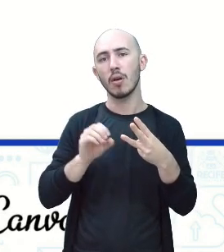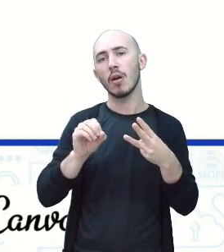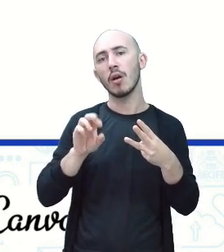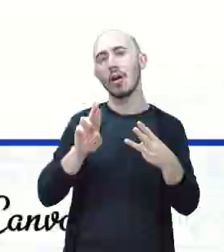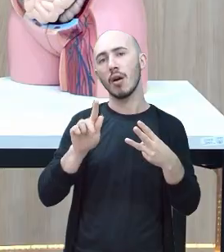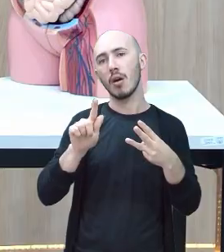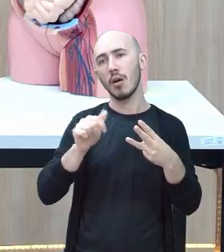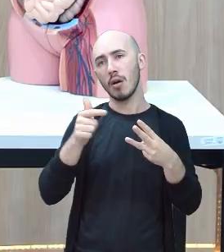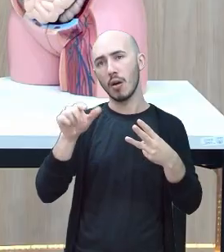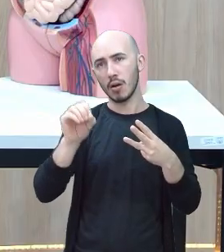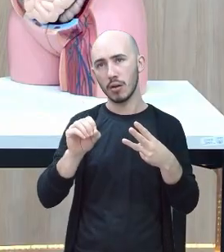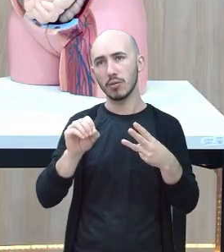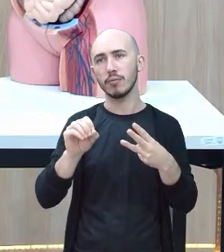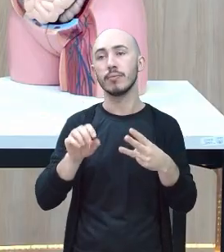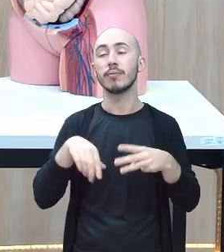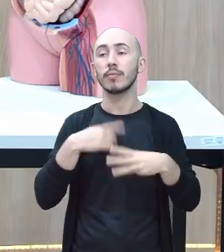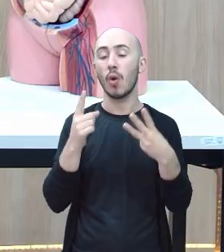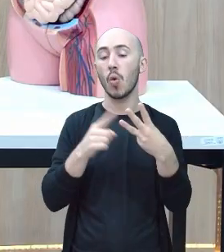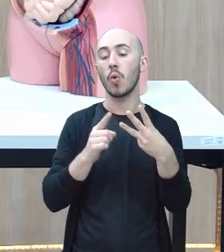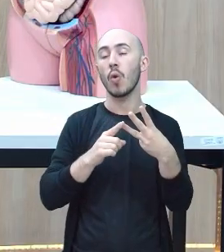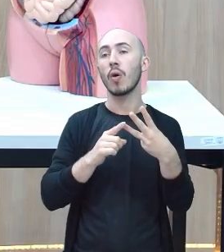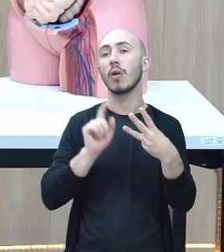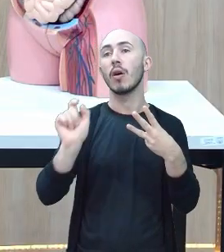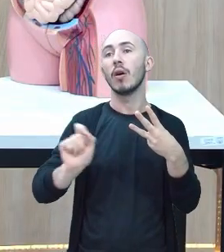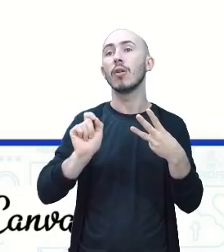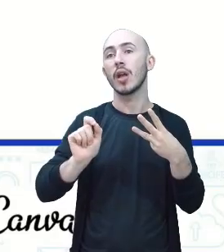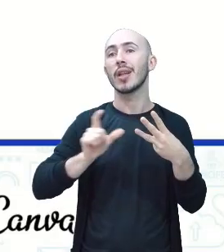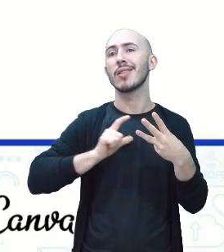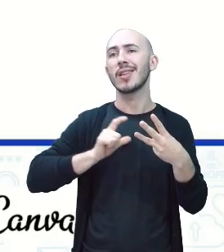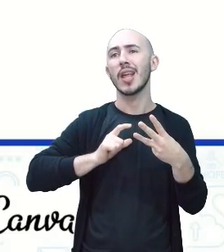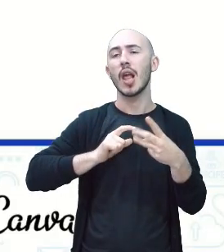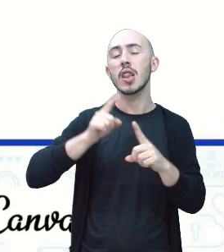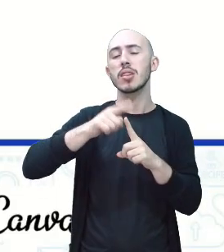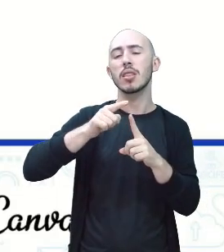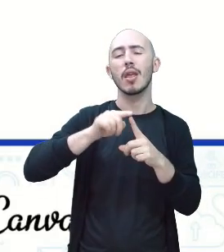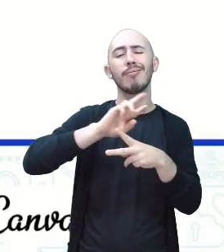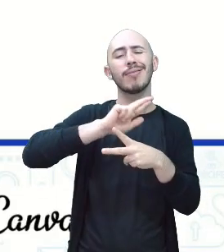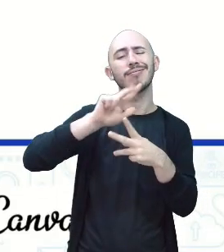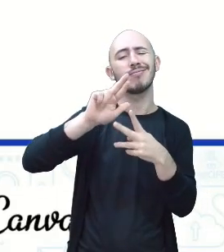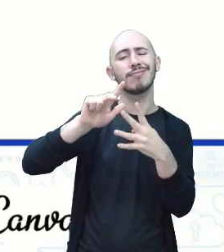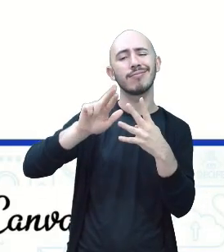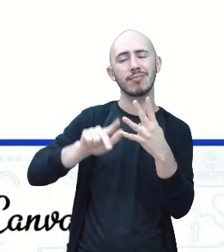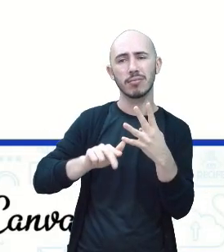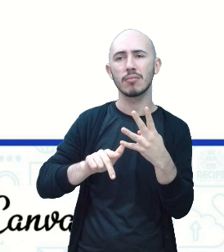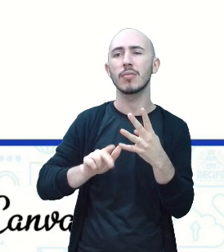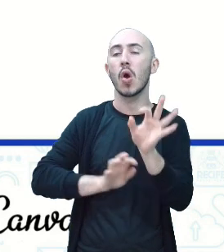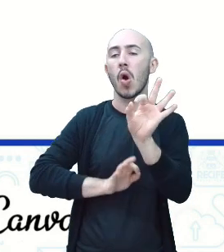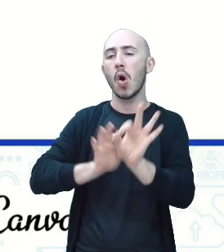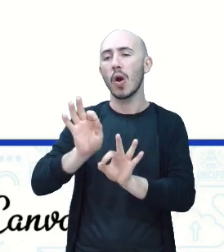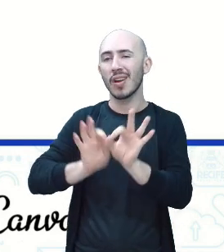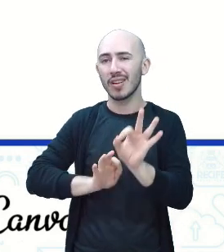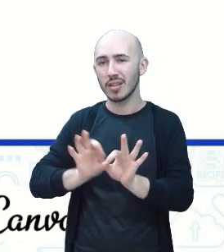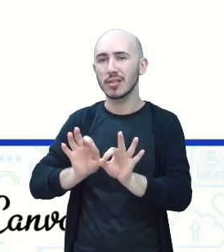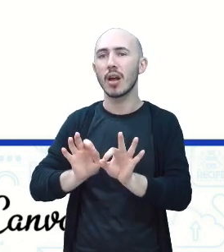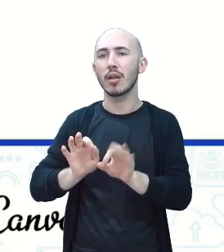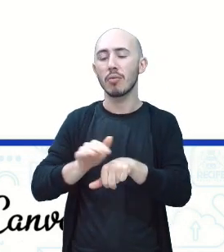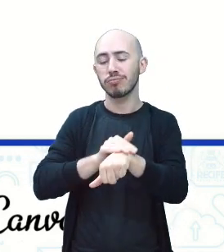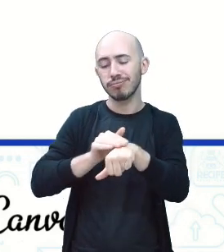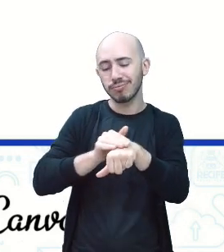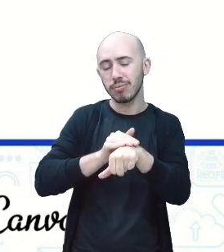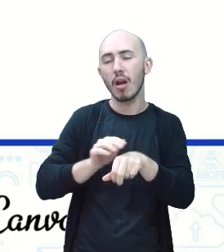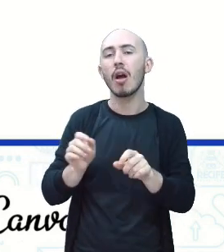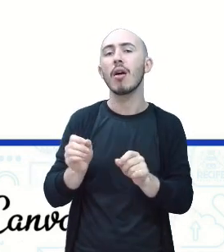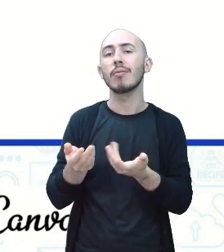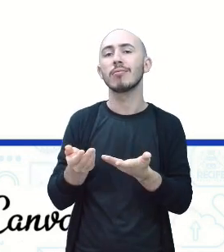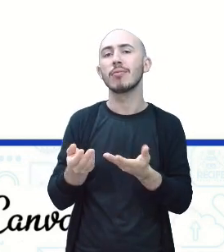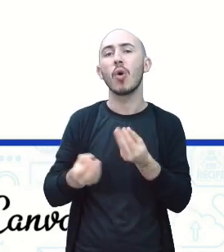formam os órgãos. Um órgão, ele é formado por diferentes tipos de tecidos organizados para realizar uma